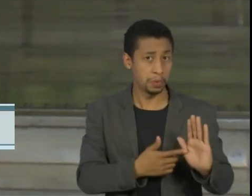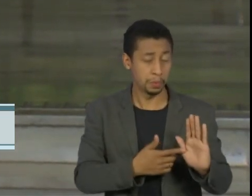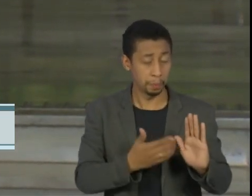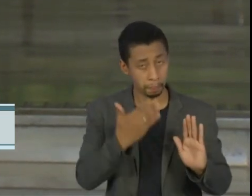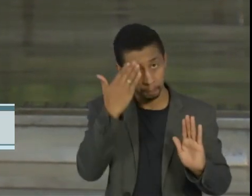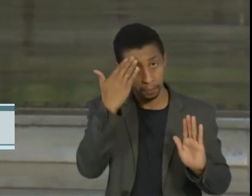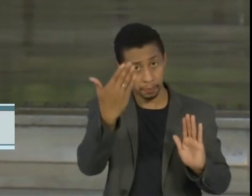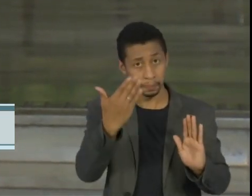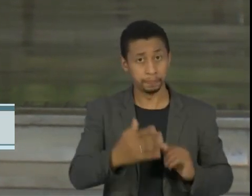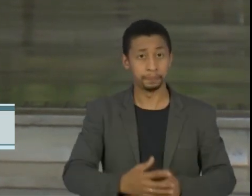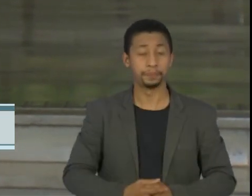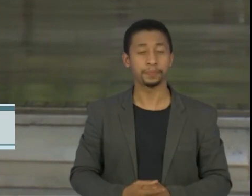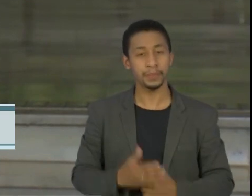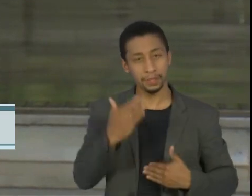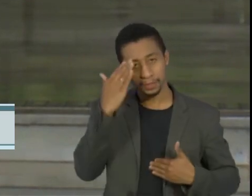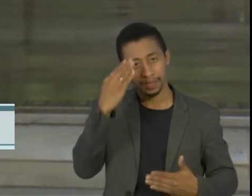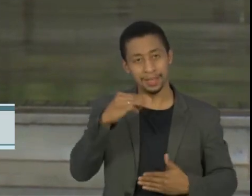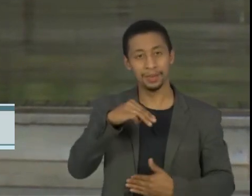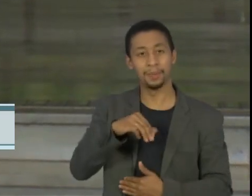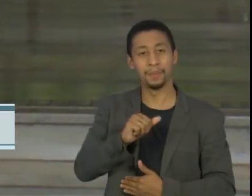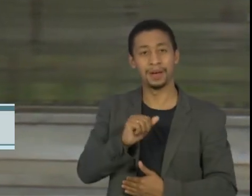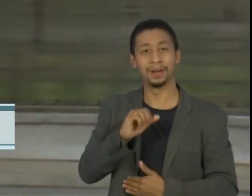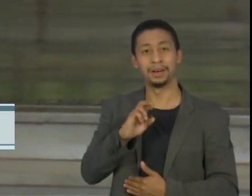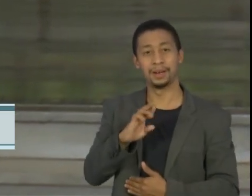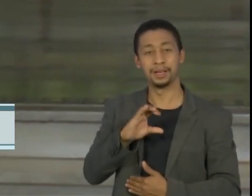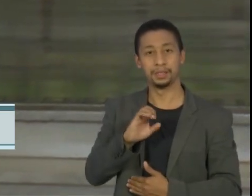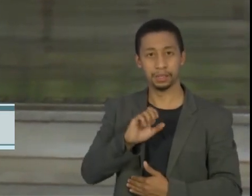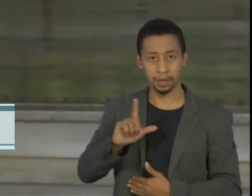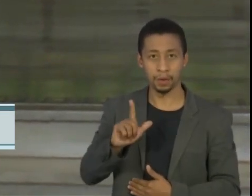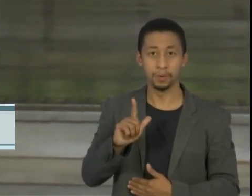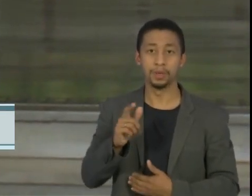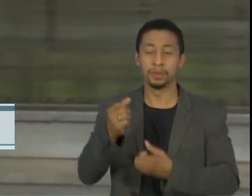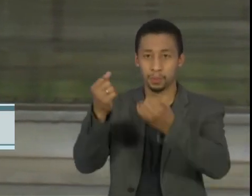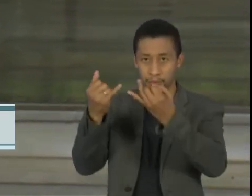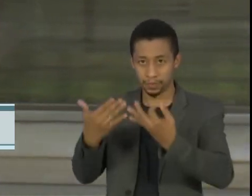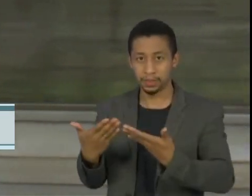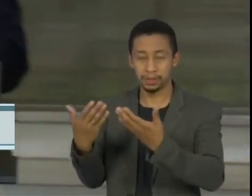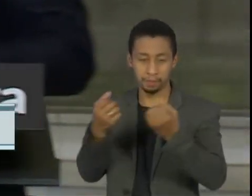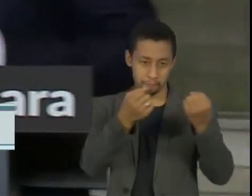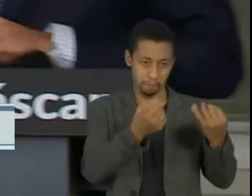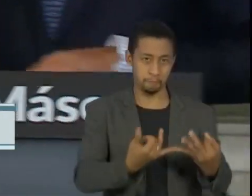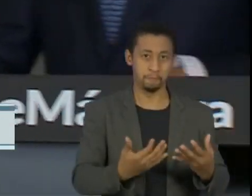Obrigado. Obrigado, Marcelo. Sobre vacinas, responde Dimas Covas, e protocolo, João Gabardo.